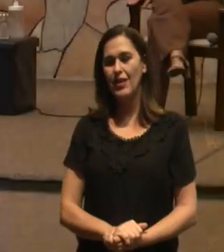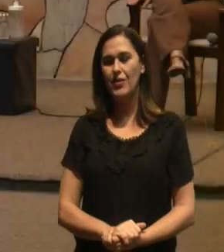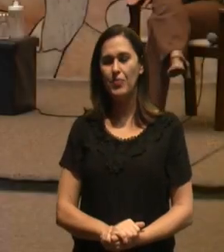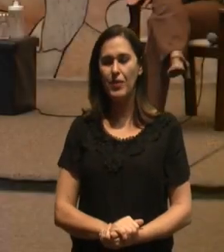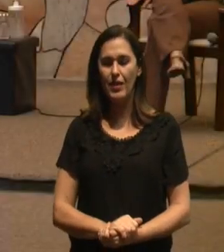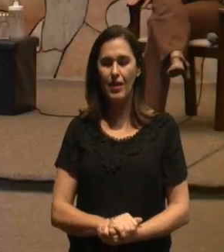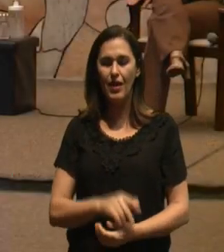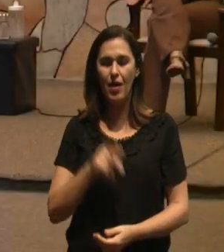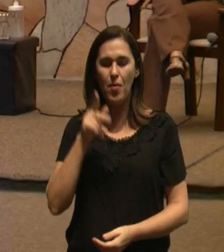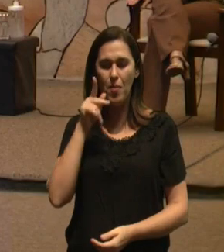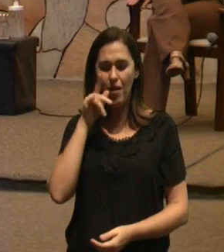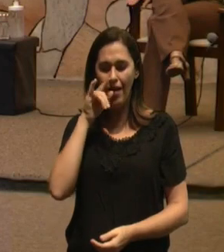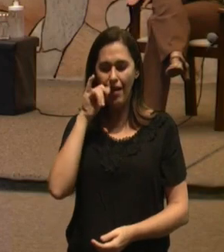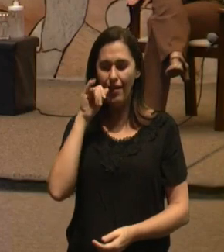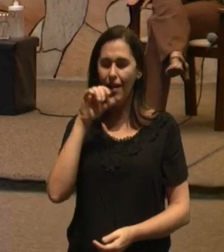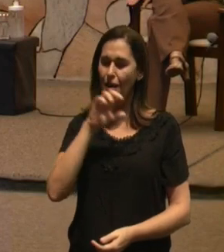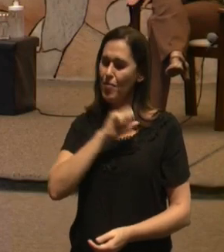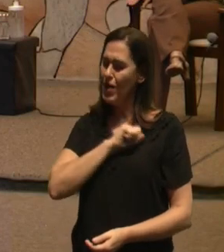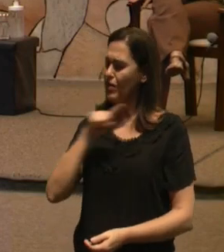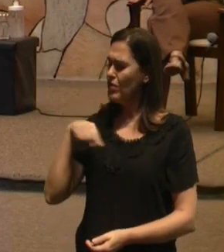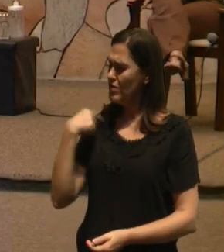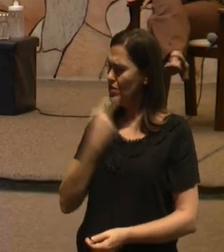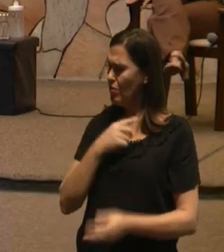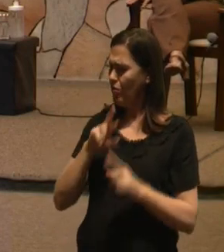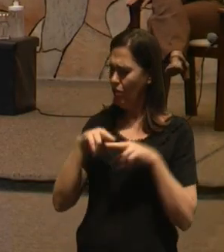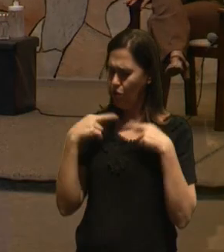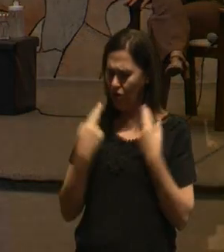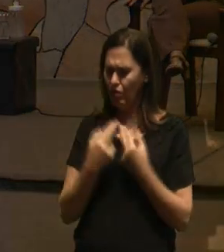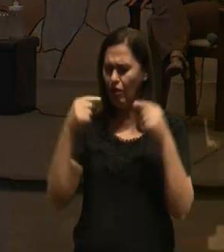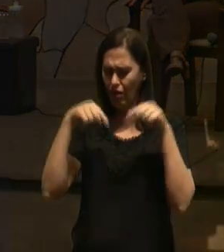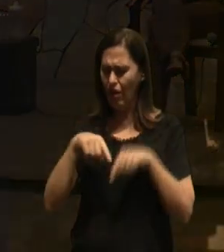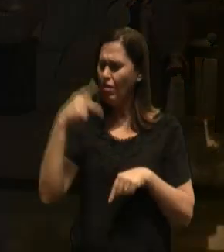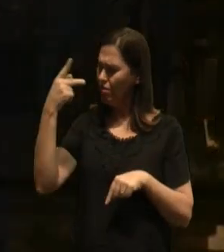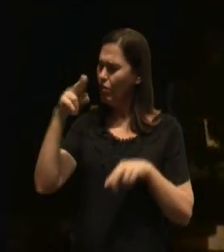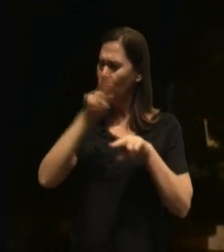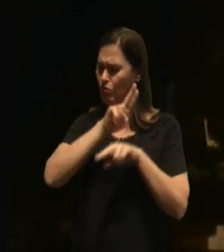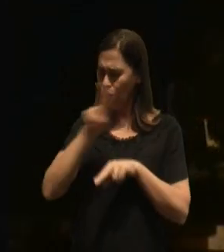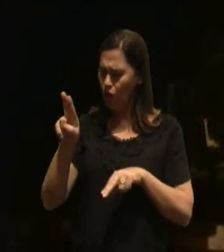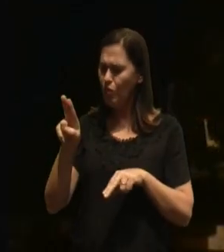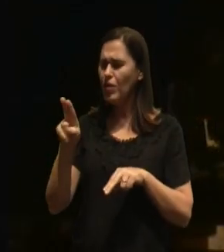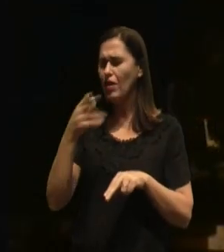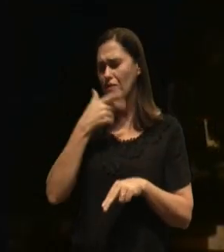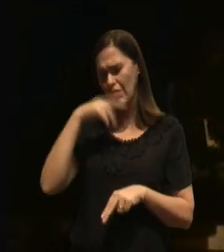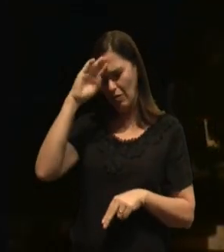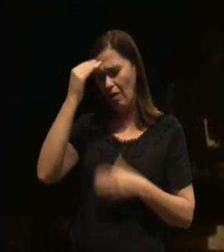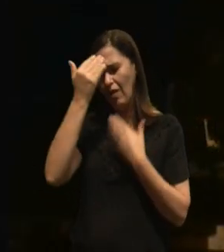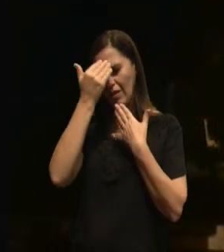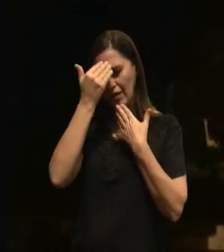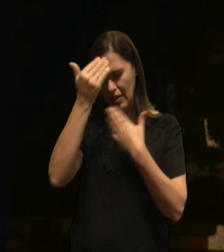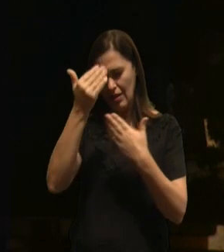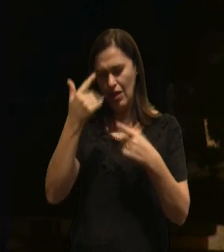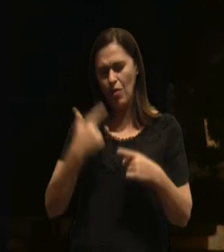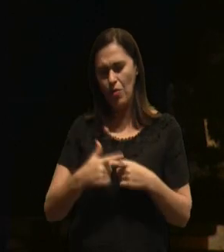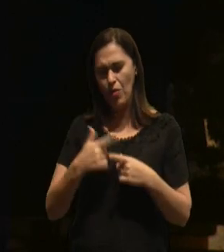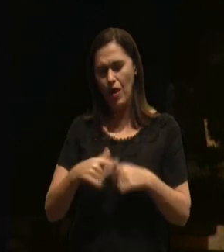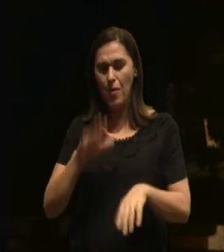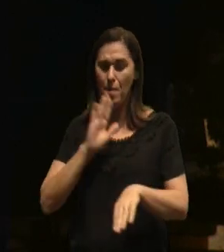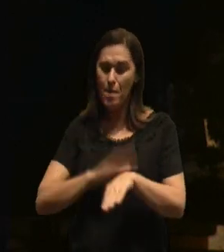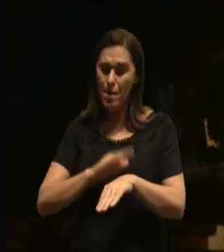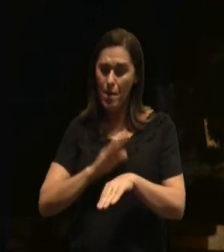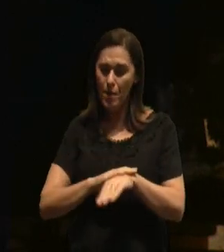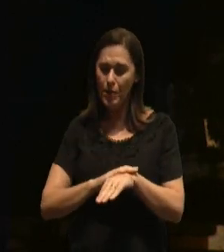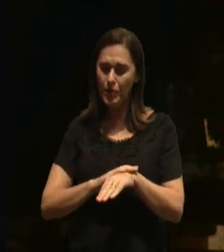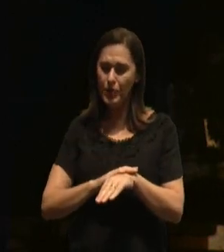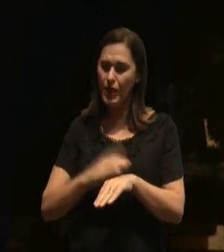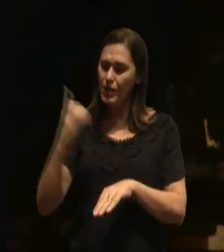Pai amado, estamos agora reunidos em teu nome, Senhor, te agradecendo, Senhor, por esse momento em que